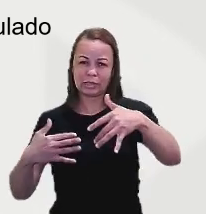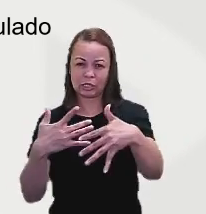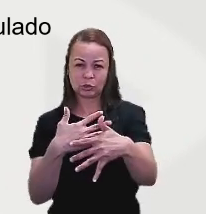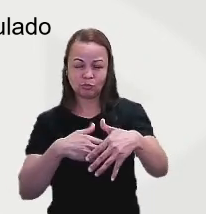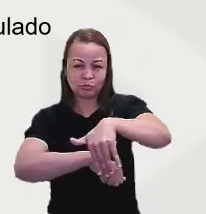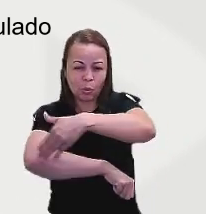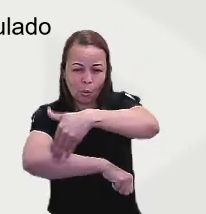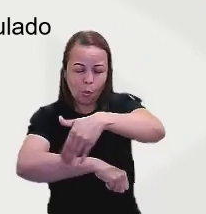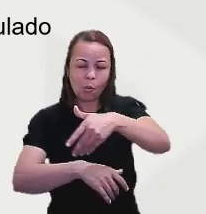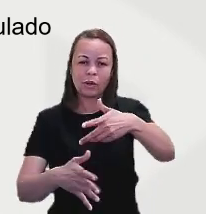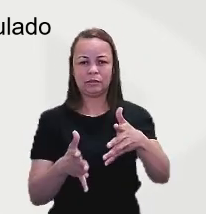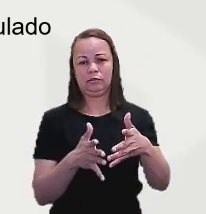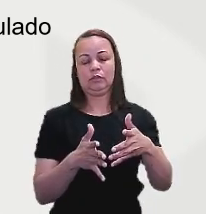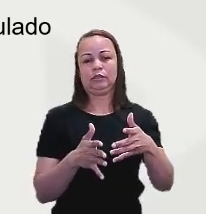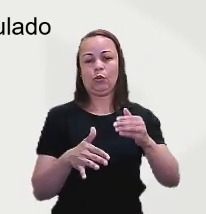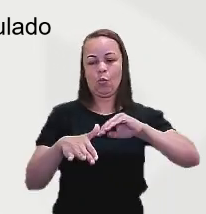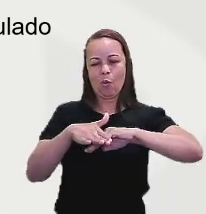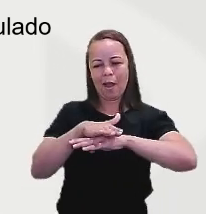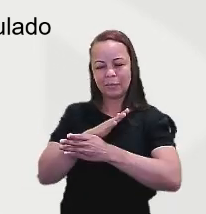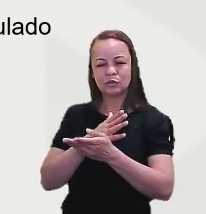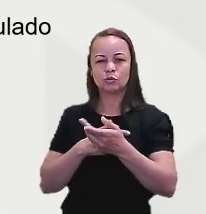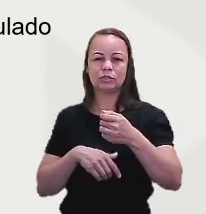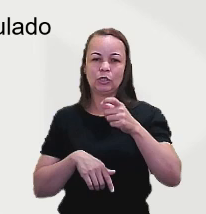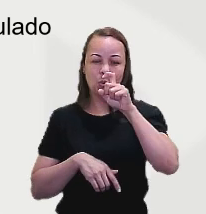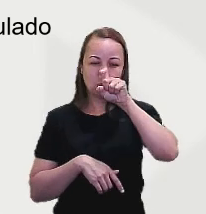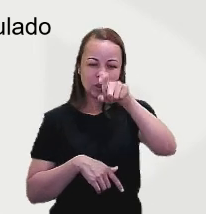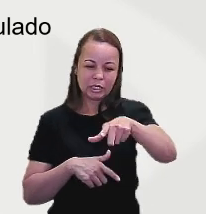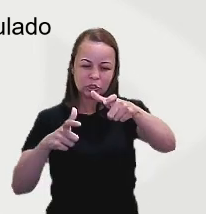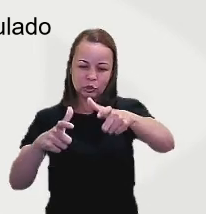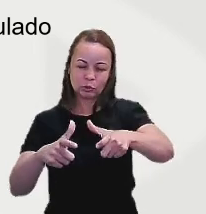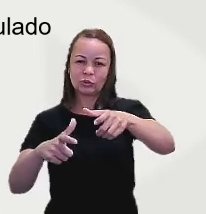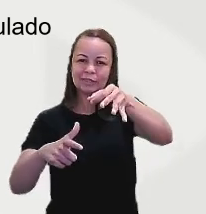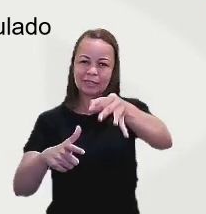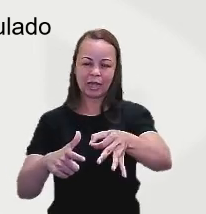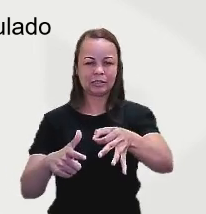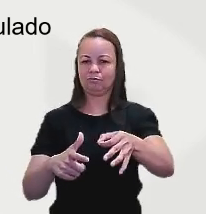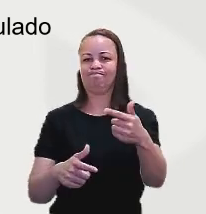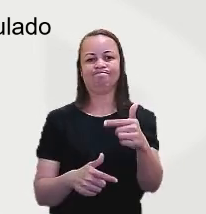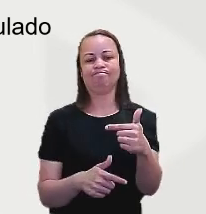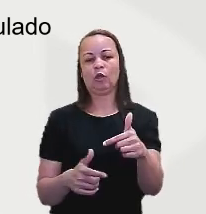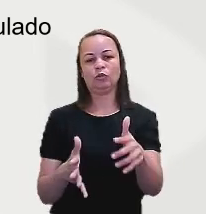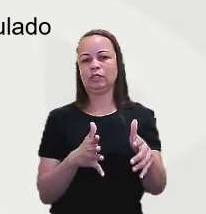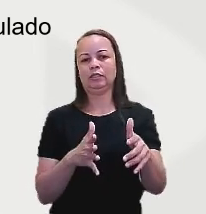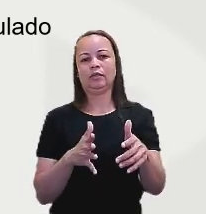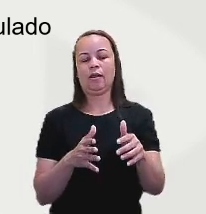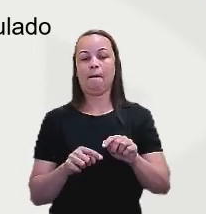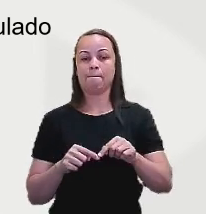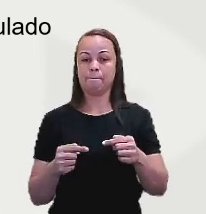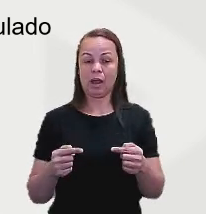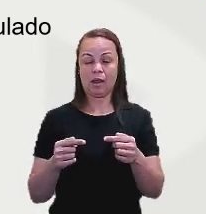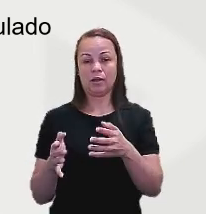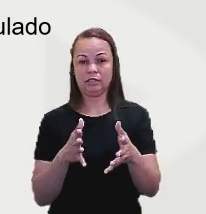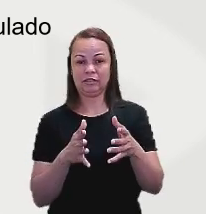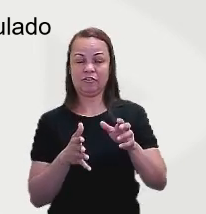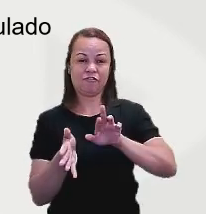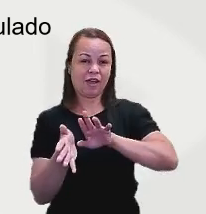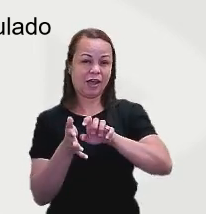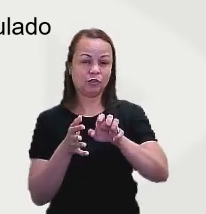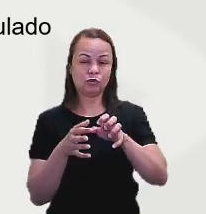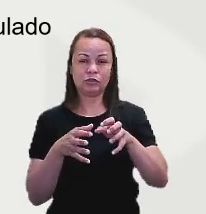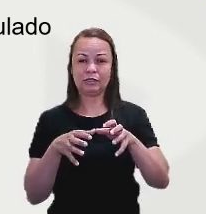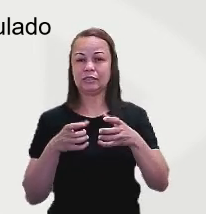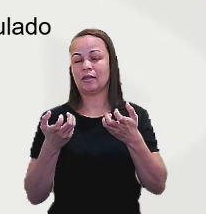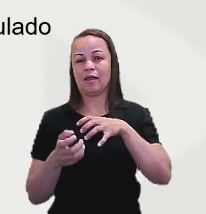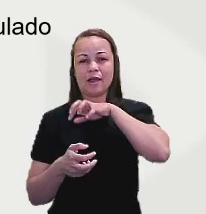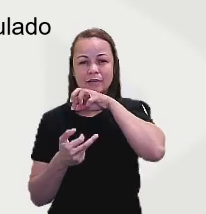hábitos de jogar os lixos corretamente, de fazer o seu descarte em locais adequados. Muito bicho vai proliferar o